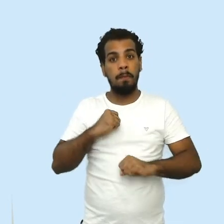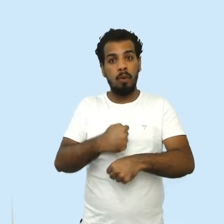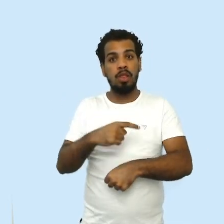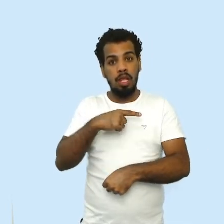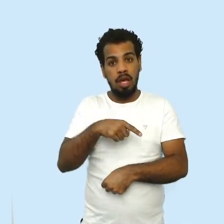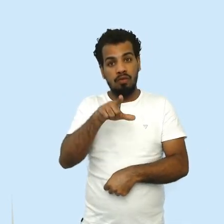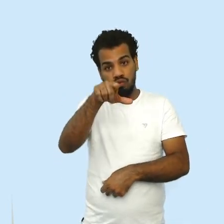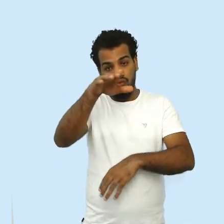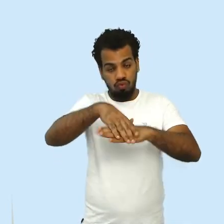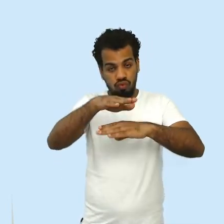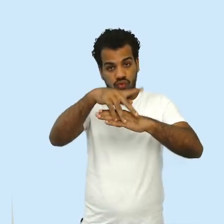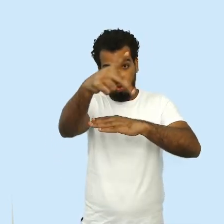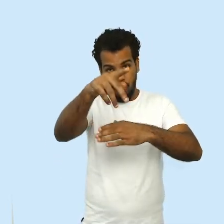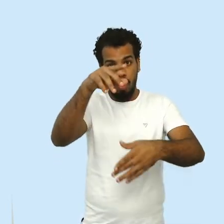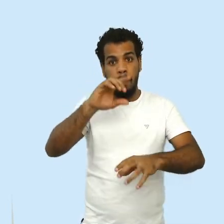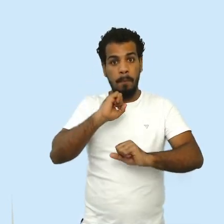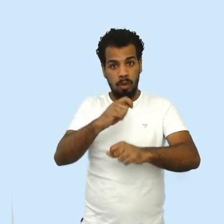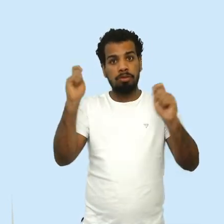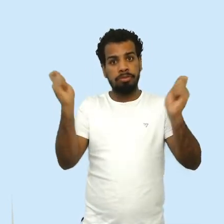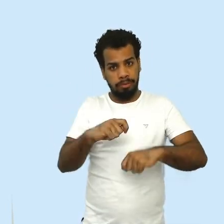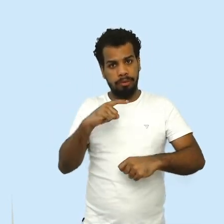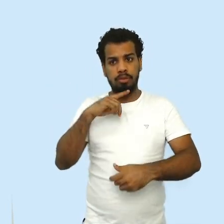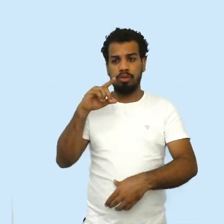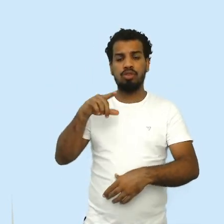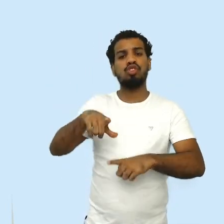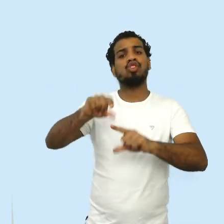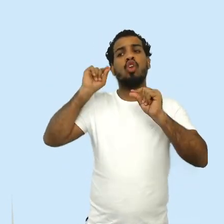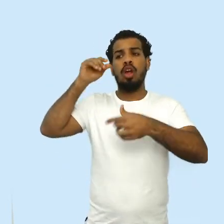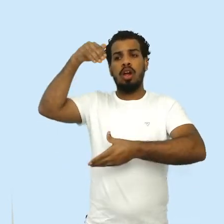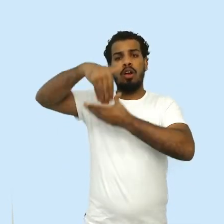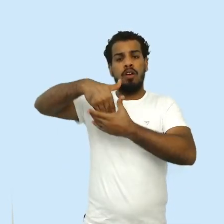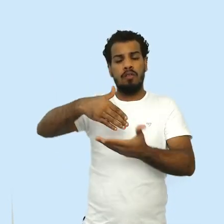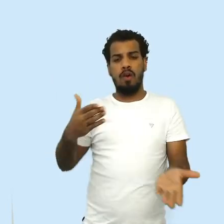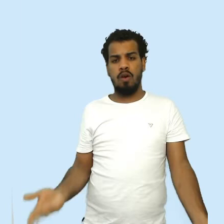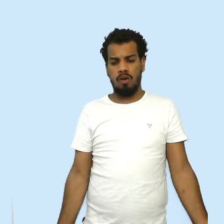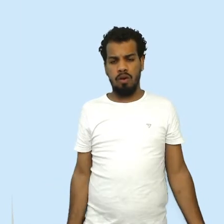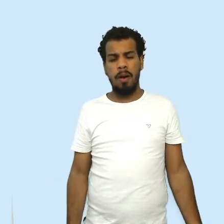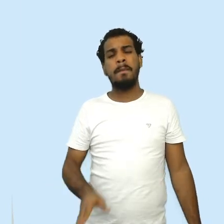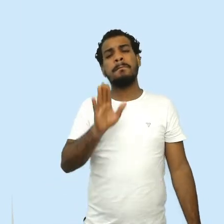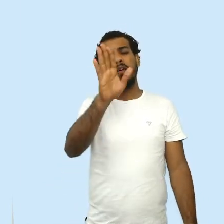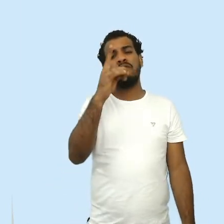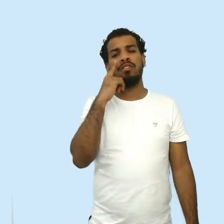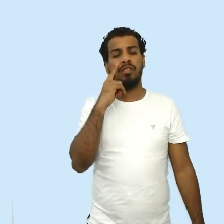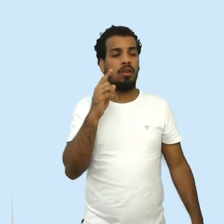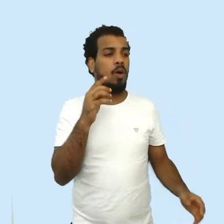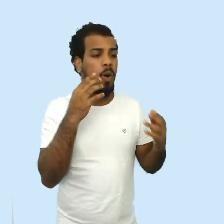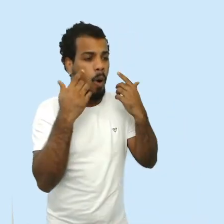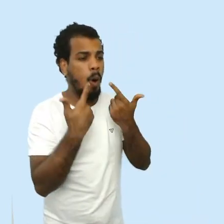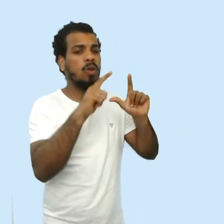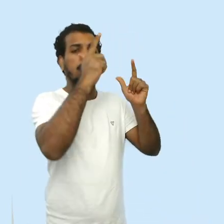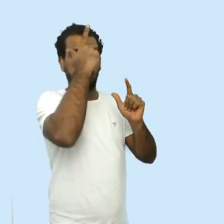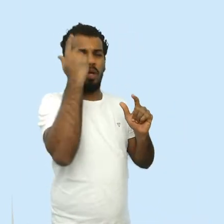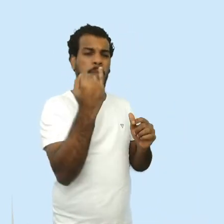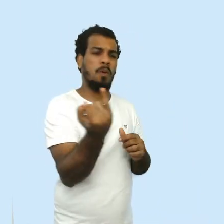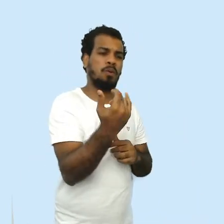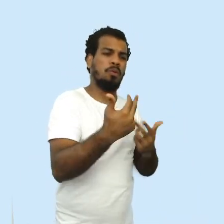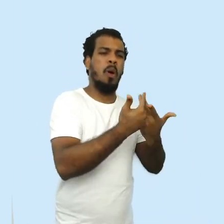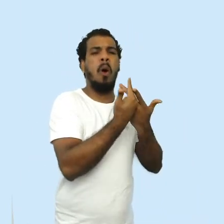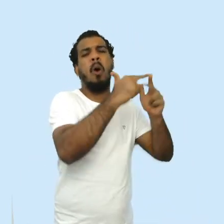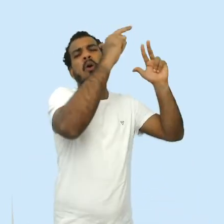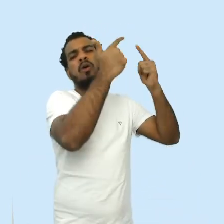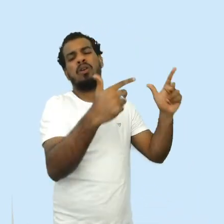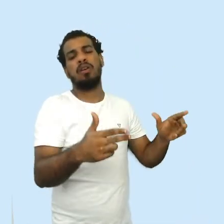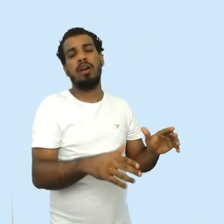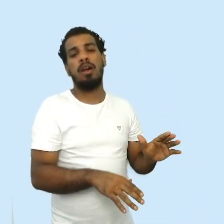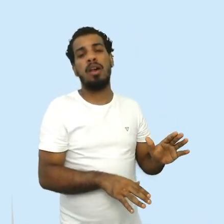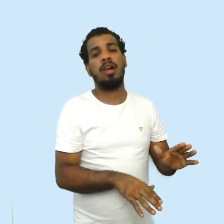quem nos representa. Toda vez que você desvia sua atenção para outras coisas que você julga que são coisas mais importantes, você